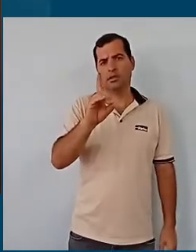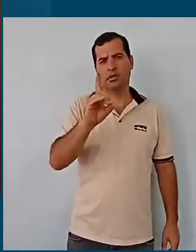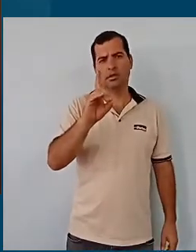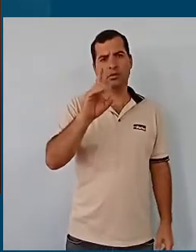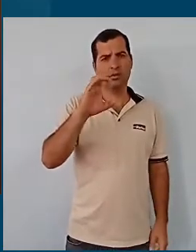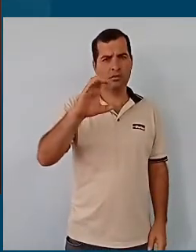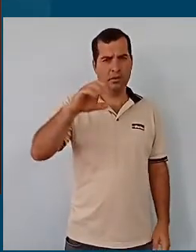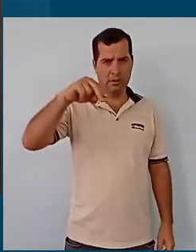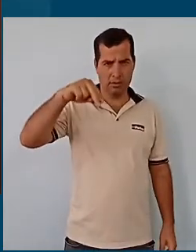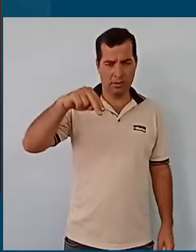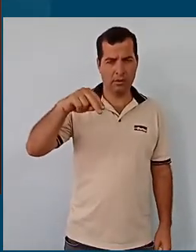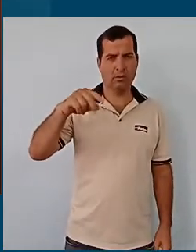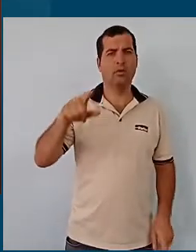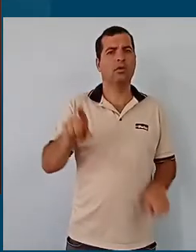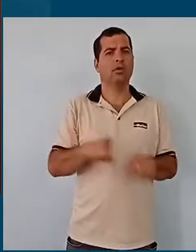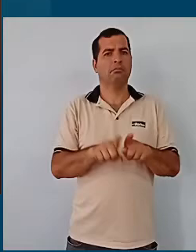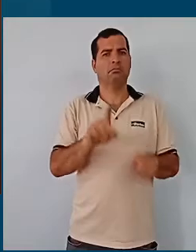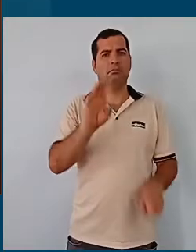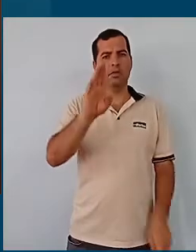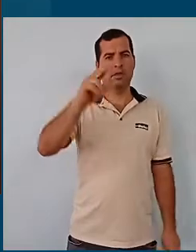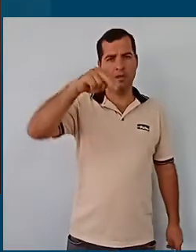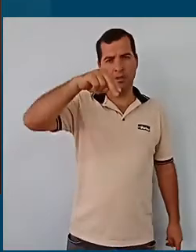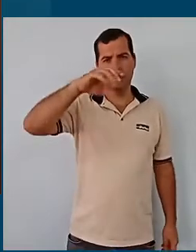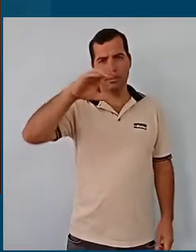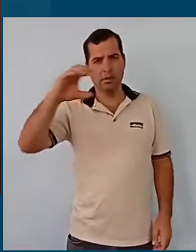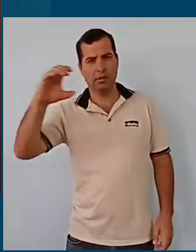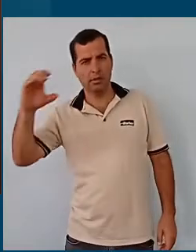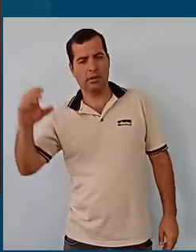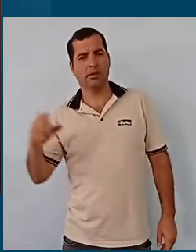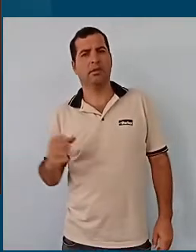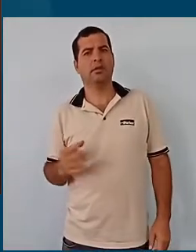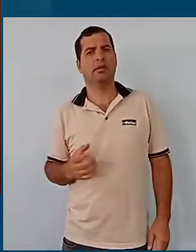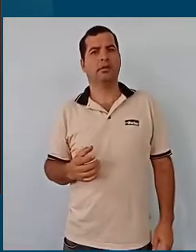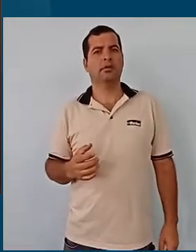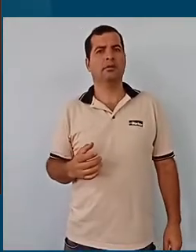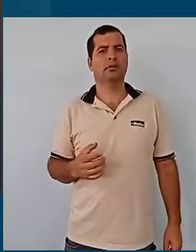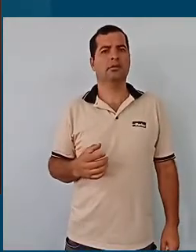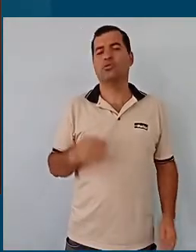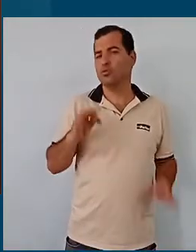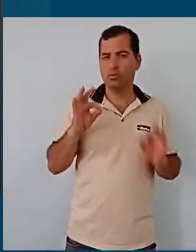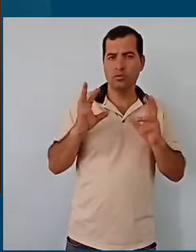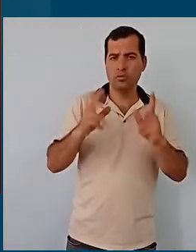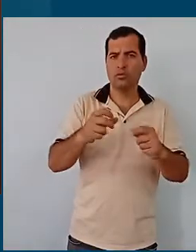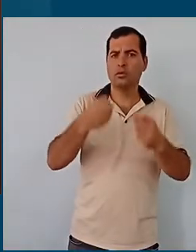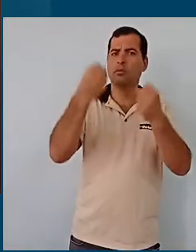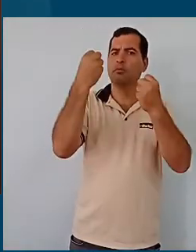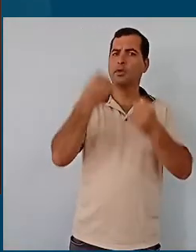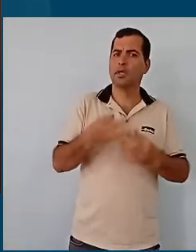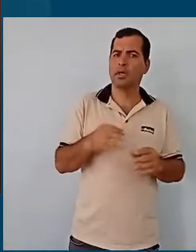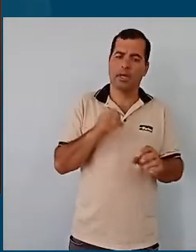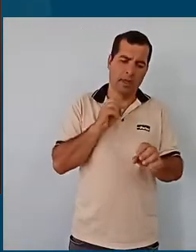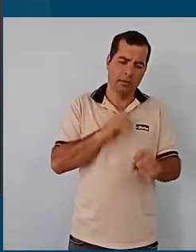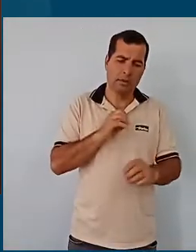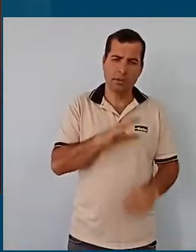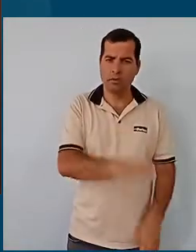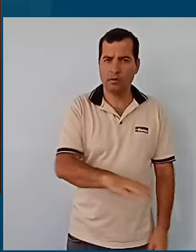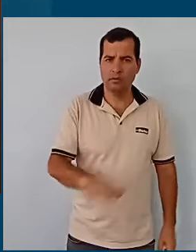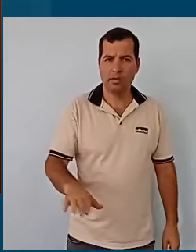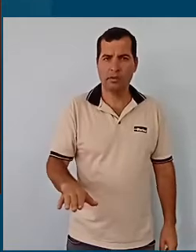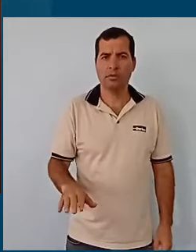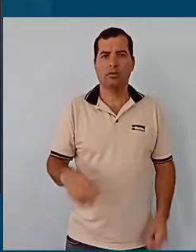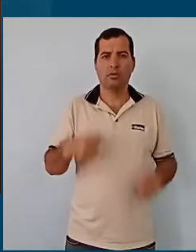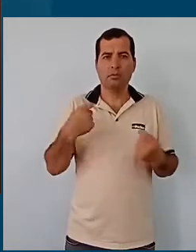seja a Base Nacional Curricular Comum, que elas falam da educação infantil, ela precisa